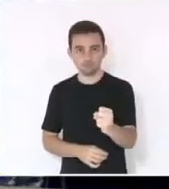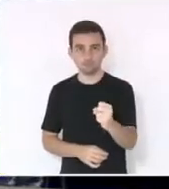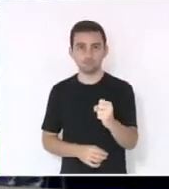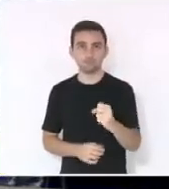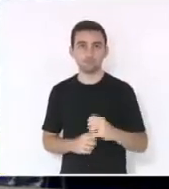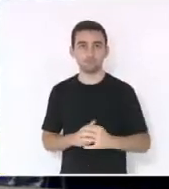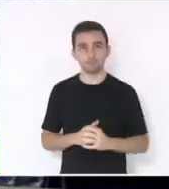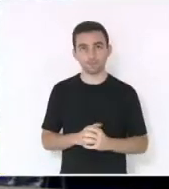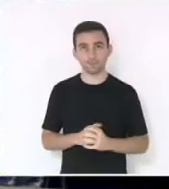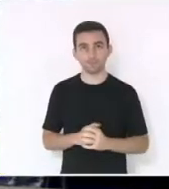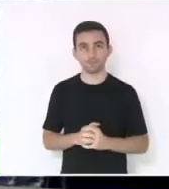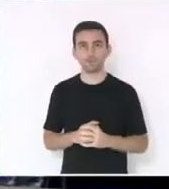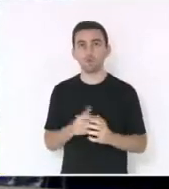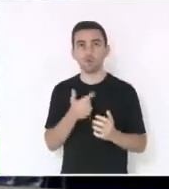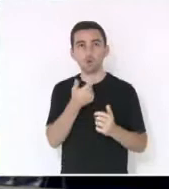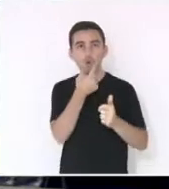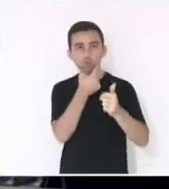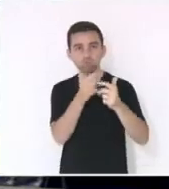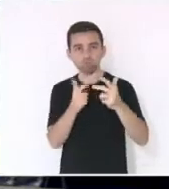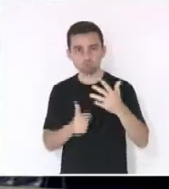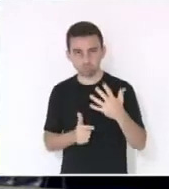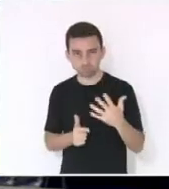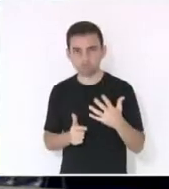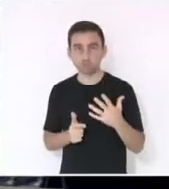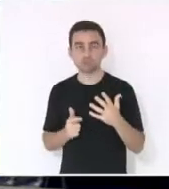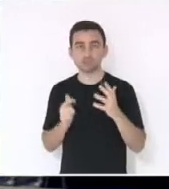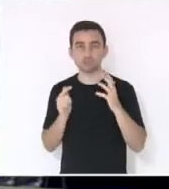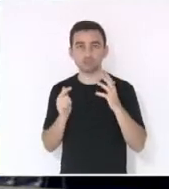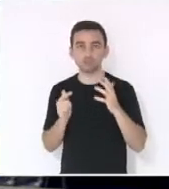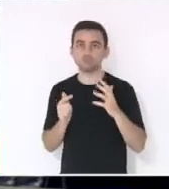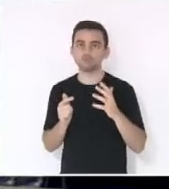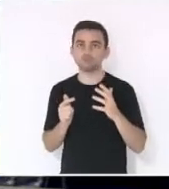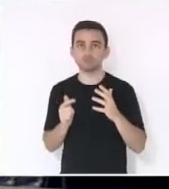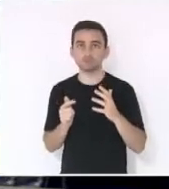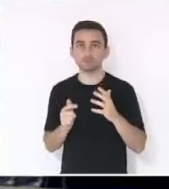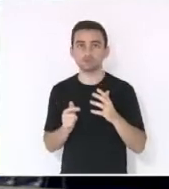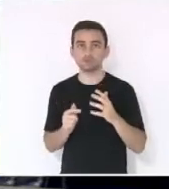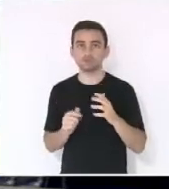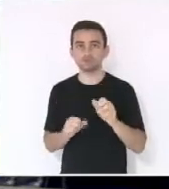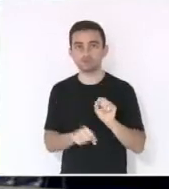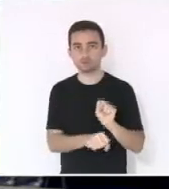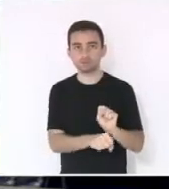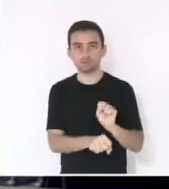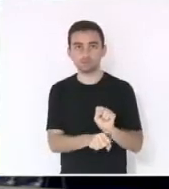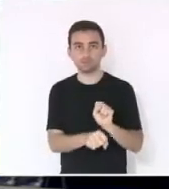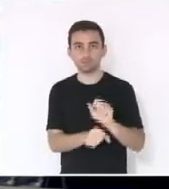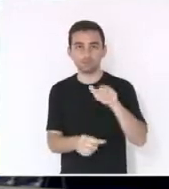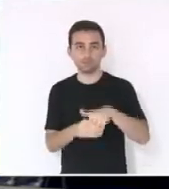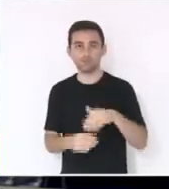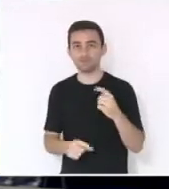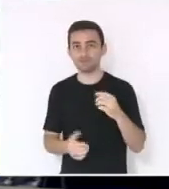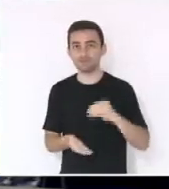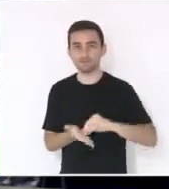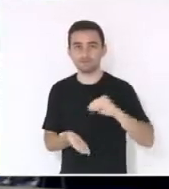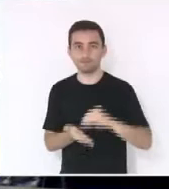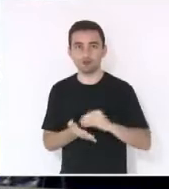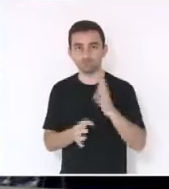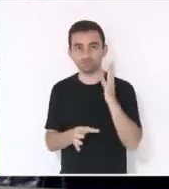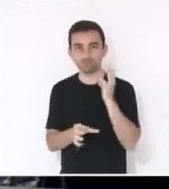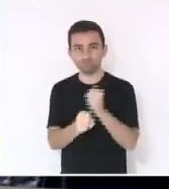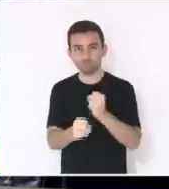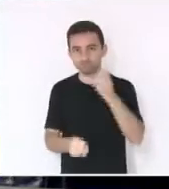As demais matérias constantes em pauta deixaram de ser votadas por falta de quórum. Na